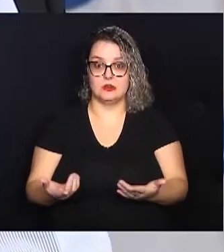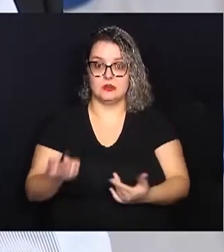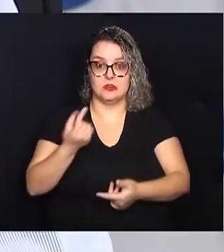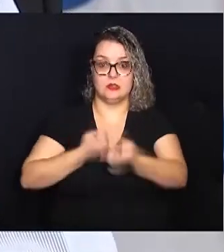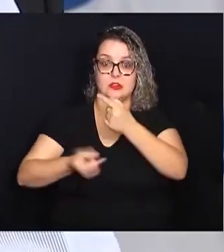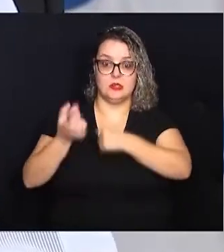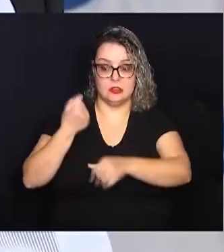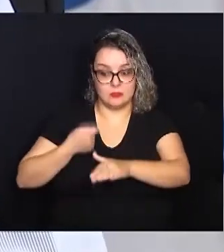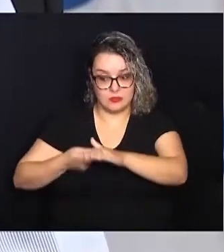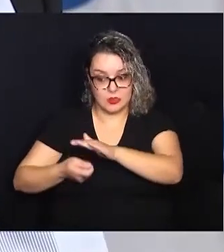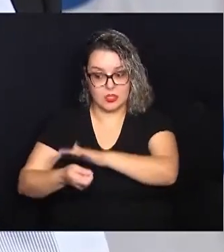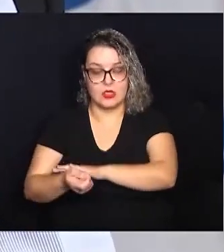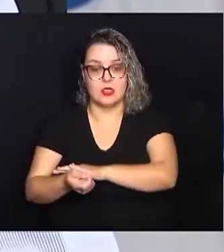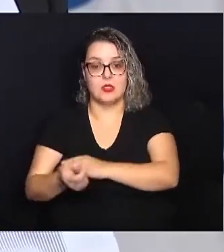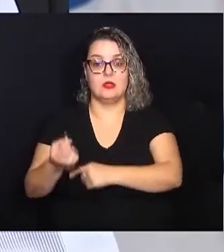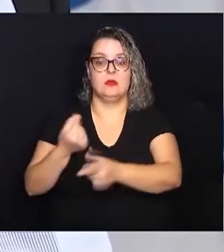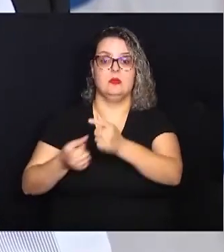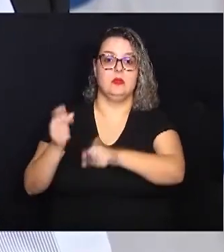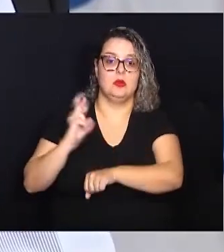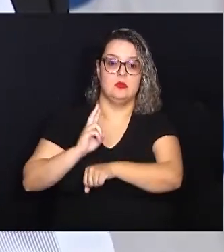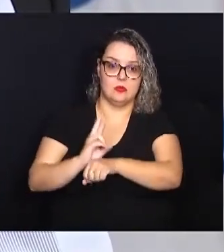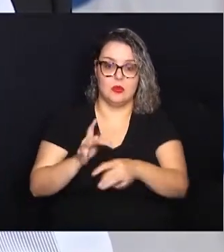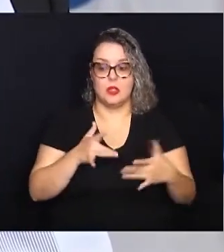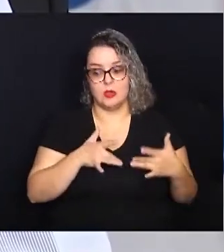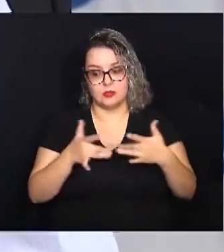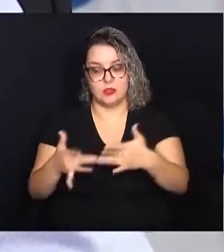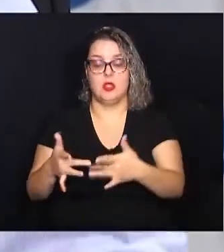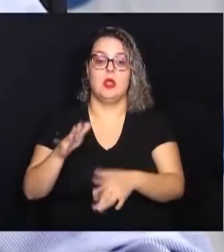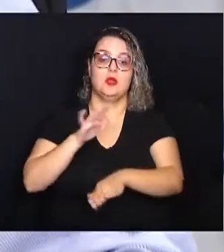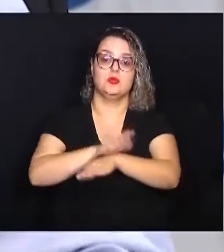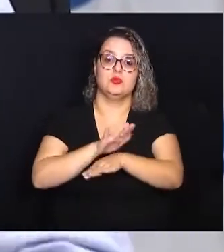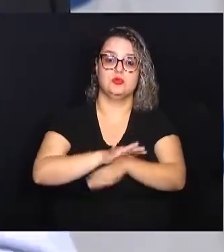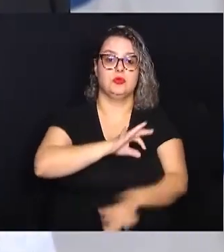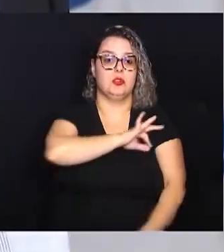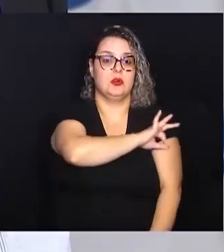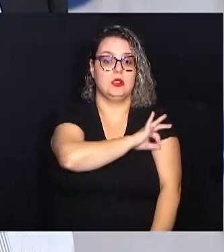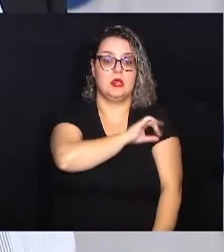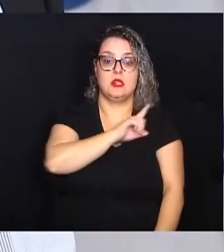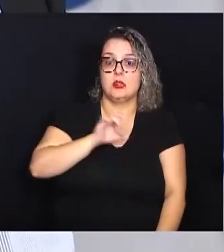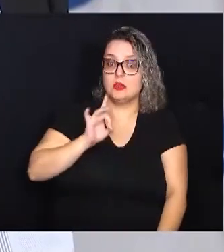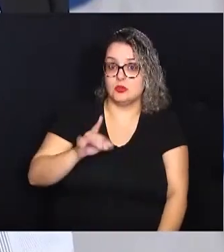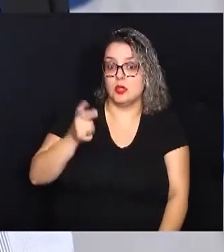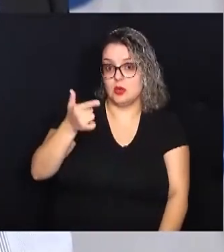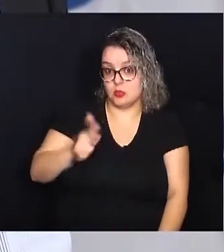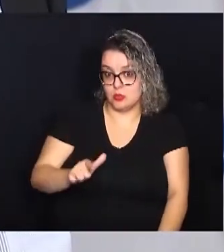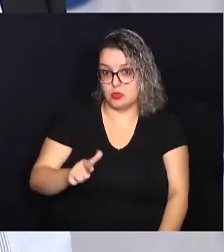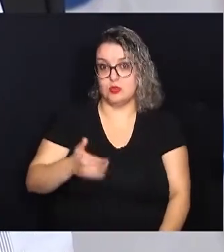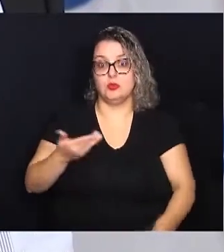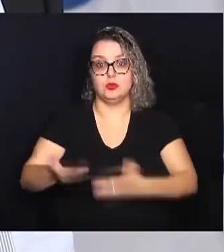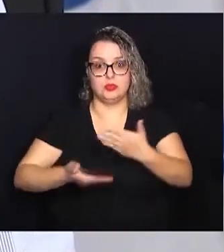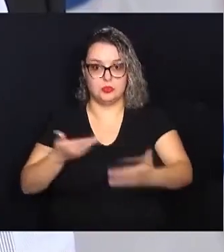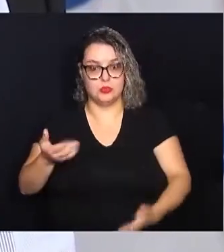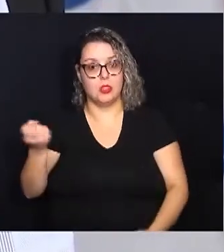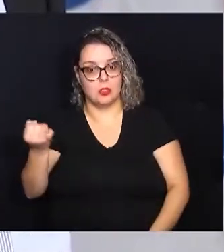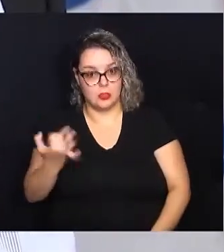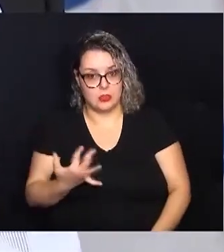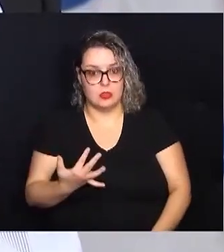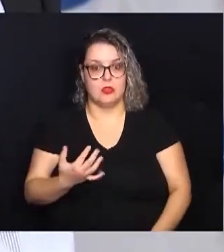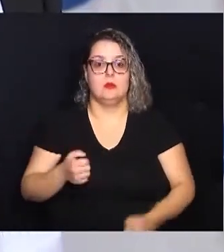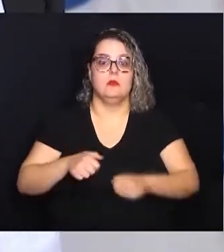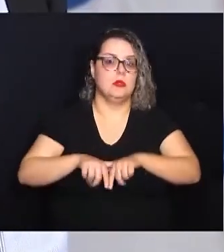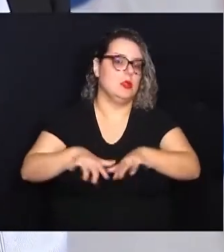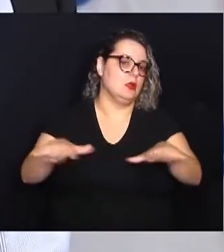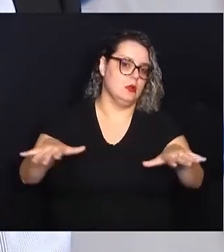recurso aportado, né, ajuda a prefeitura não só a manter a continuidade dos serviços, como